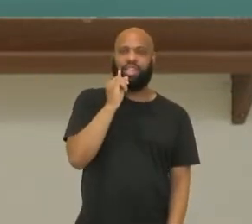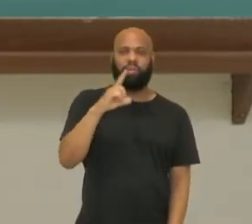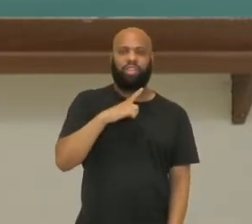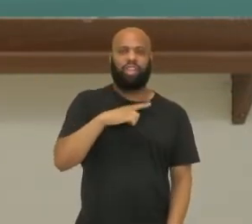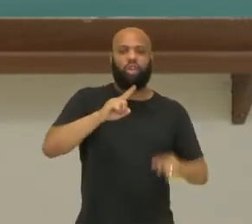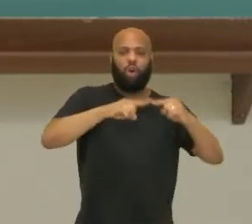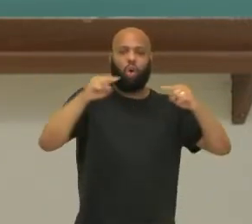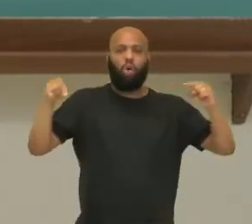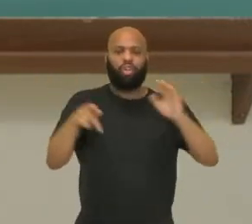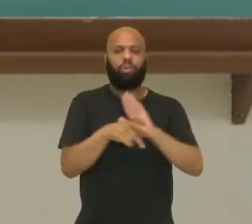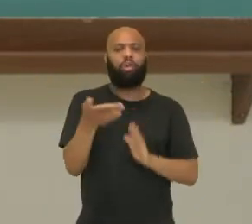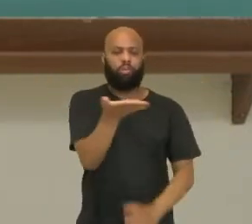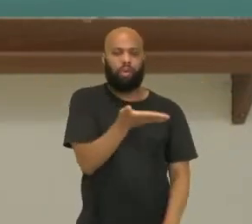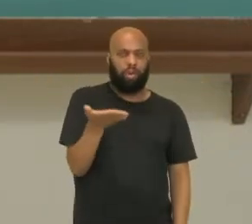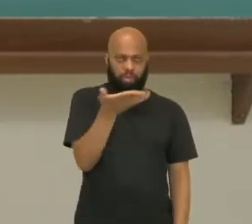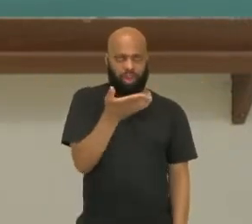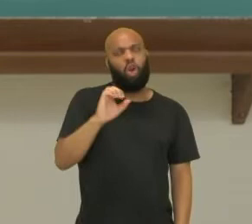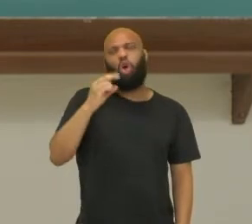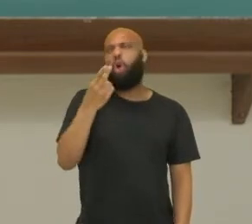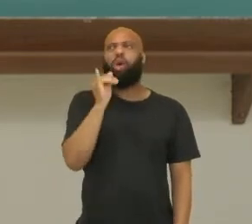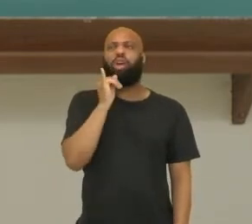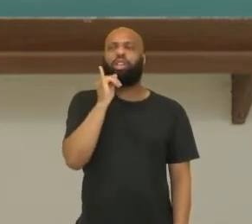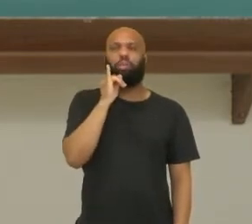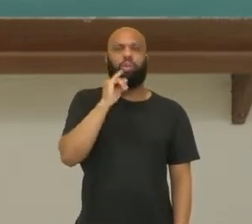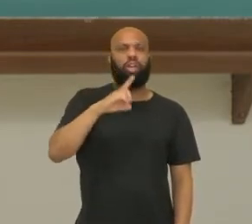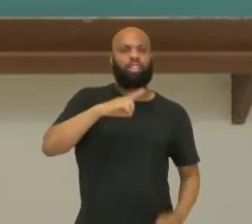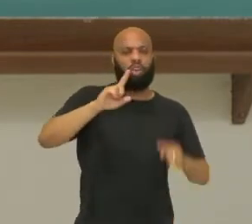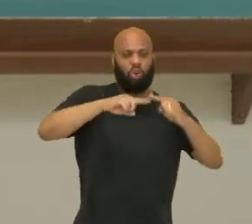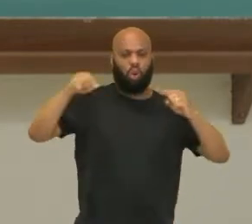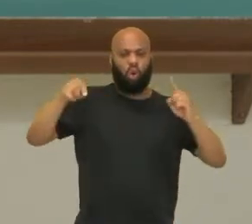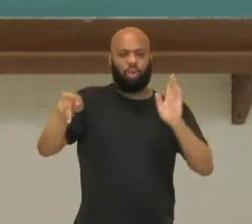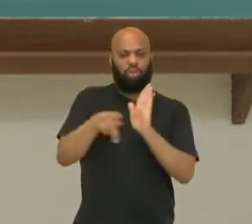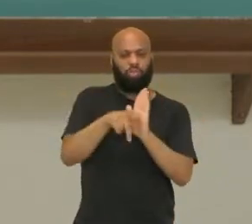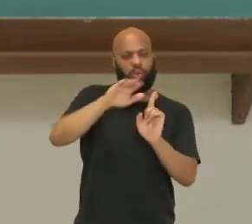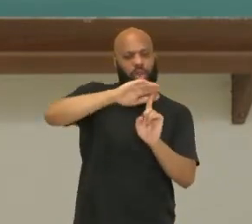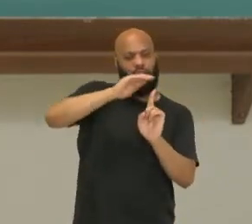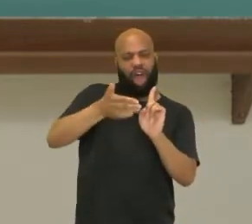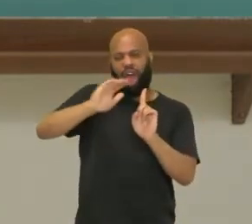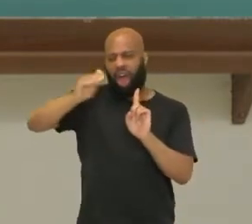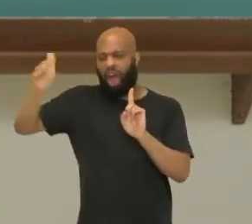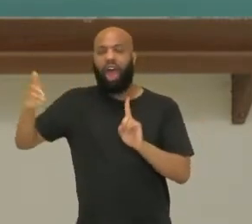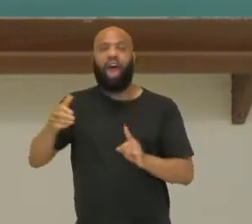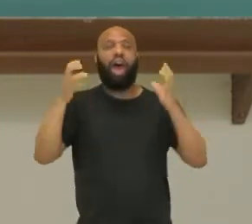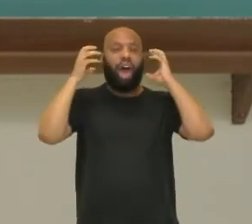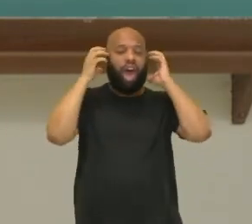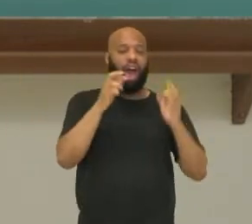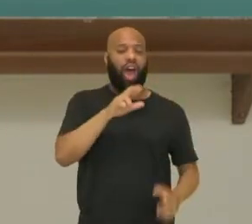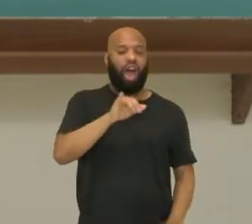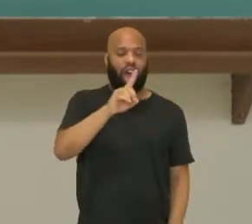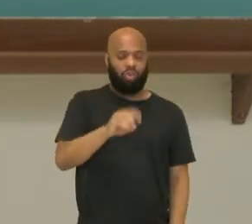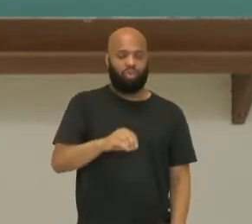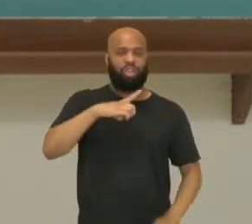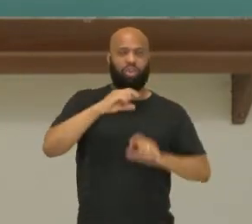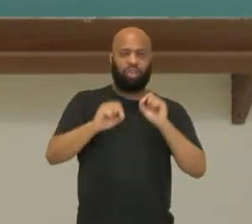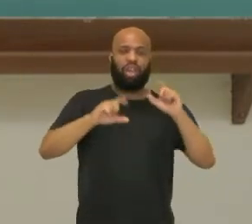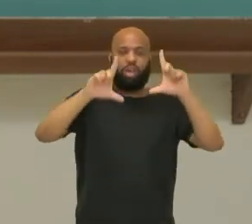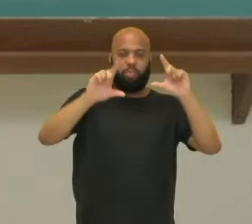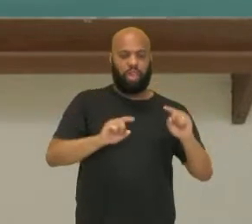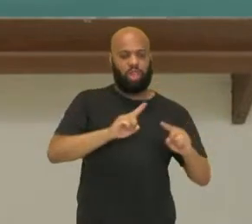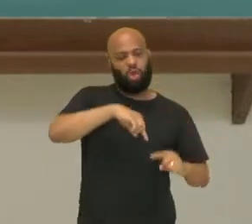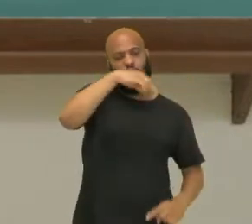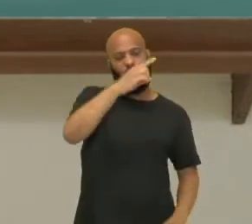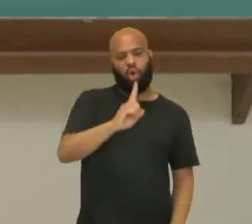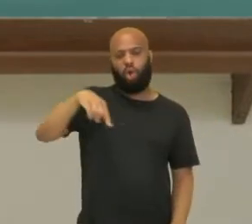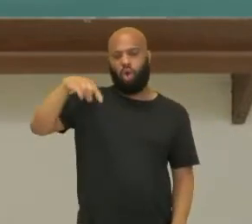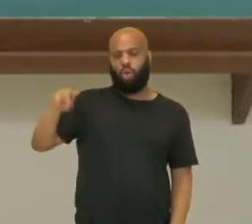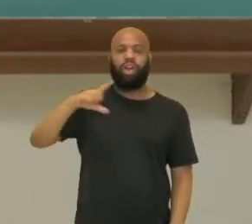micro-ondas, a onda de rádio, que ele oscila menos, então ele tem um comprimento de onda maior. De modo que